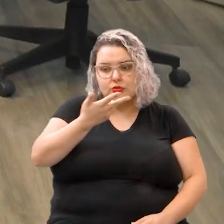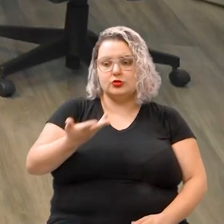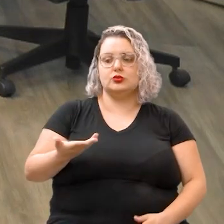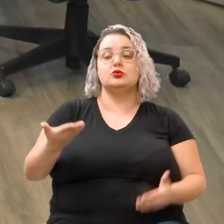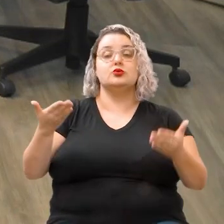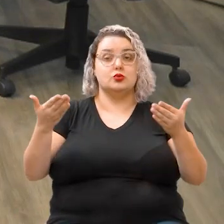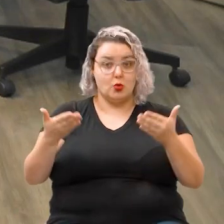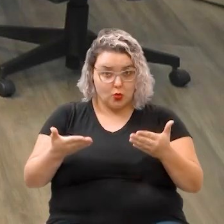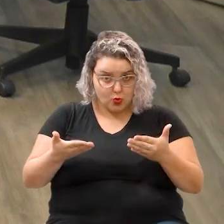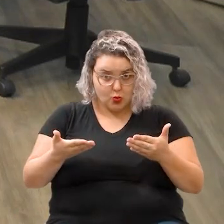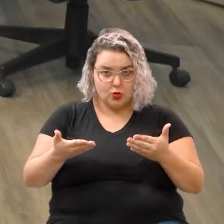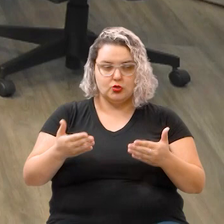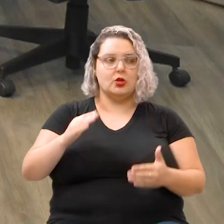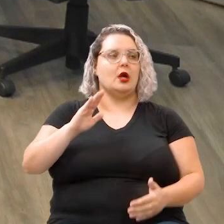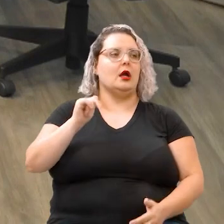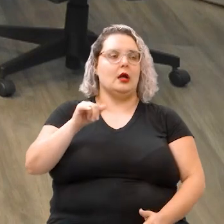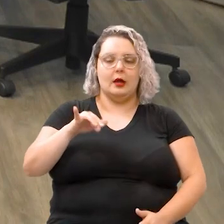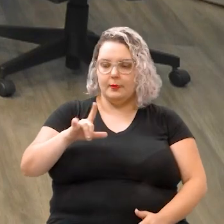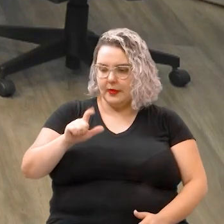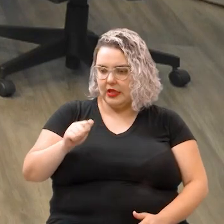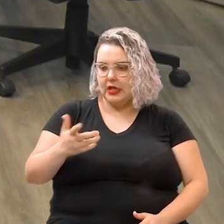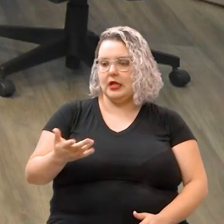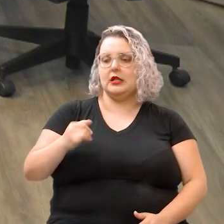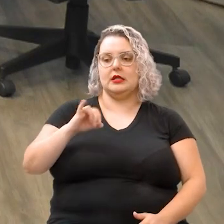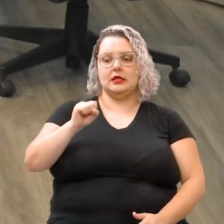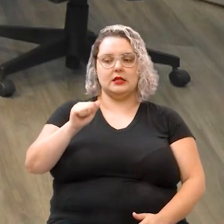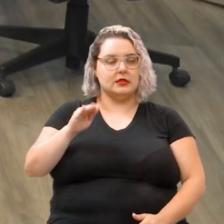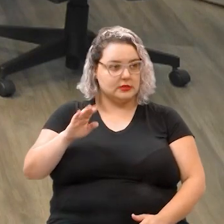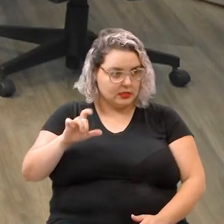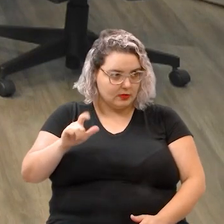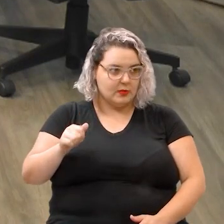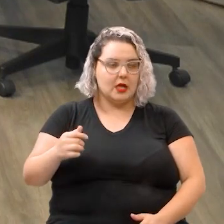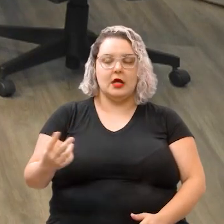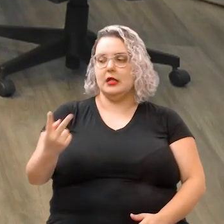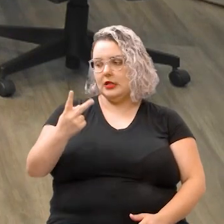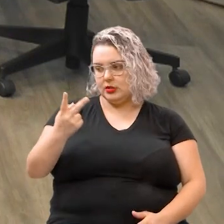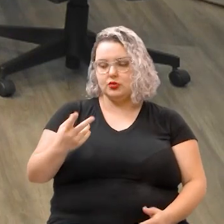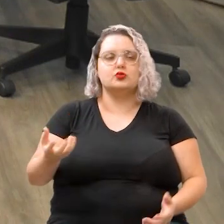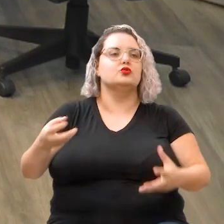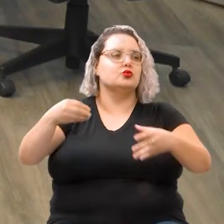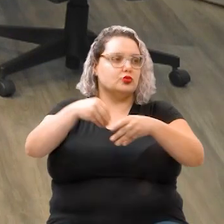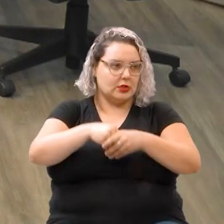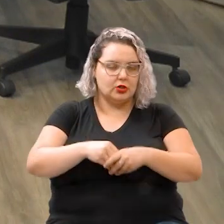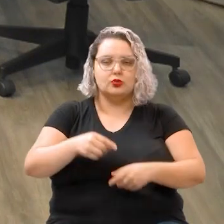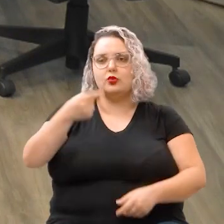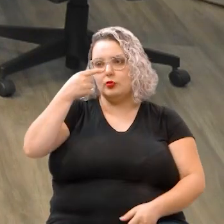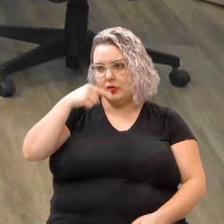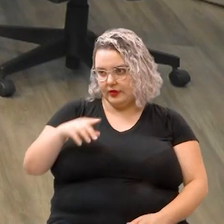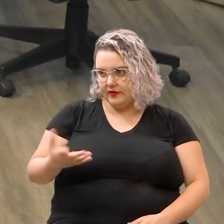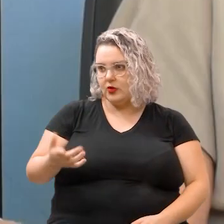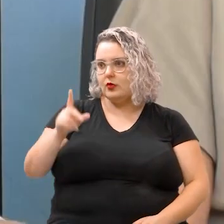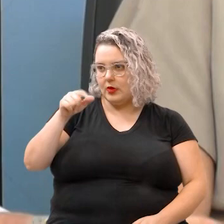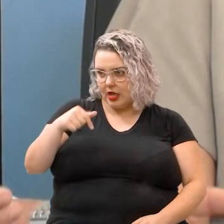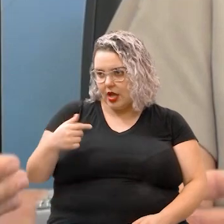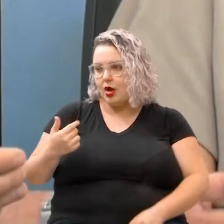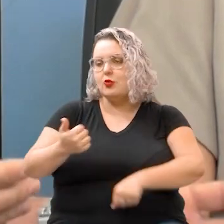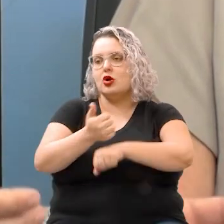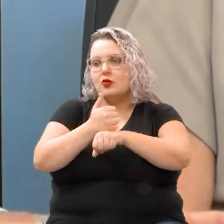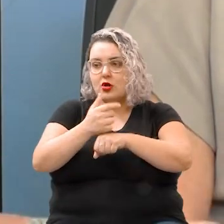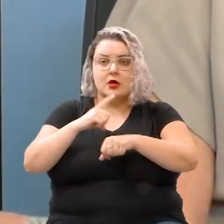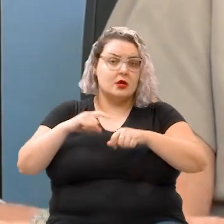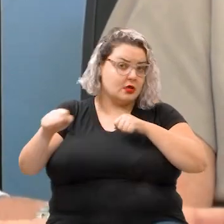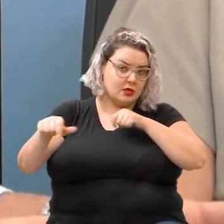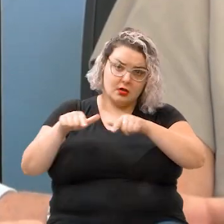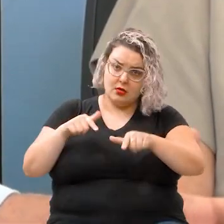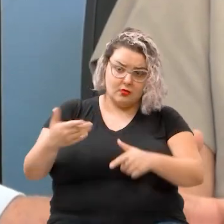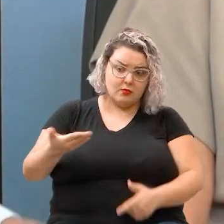de hoje, na Camila e a Isabela, elas se enquadram nesse perfil, são profissionais que têm uma